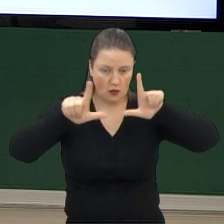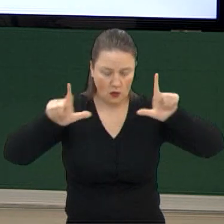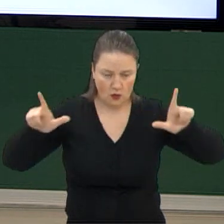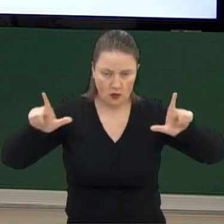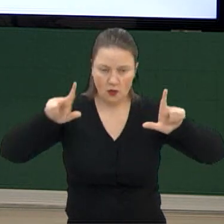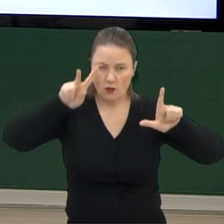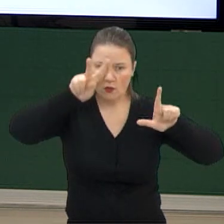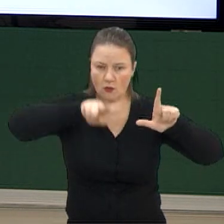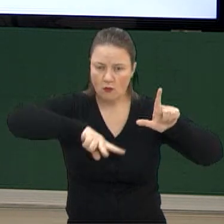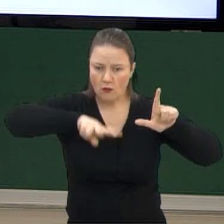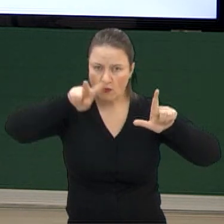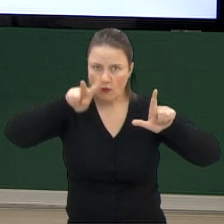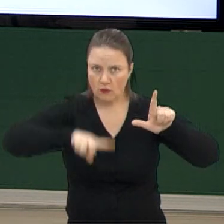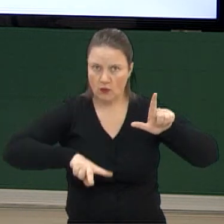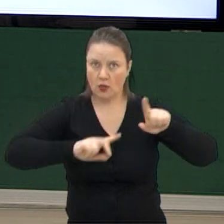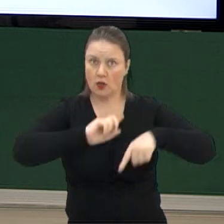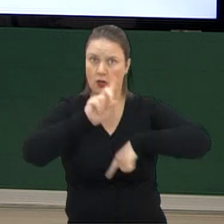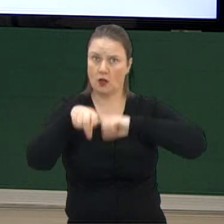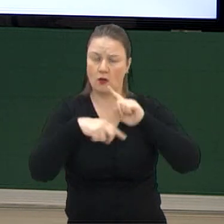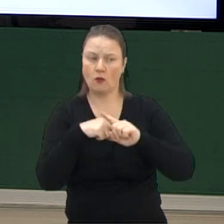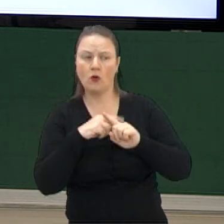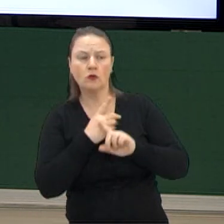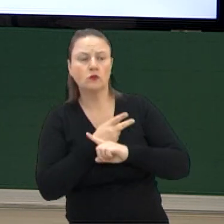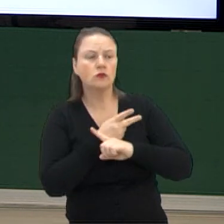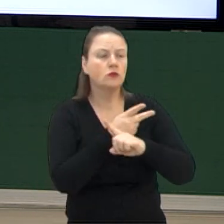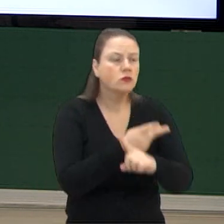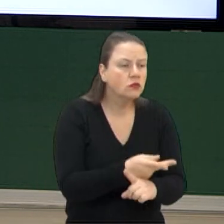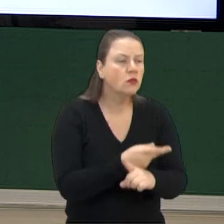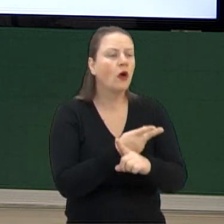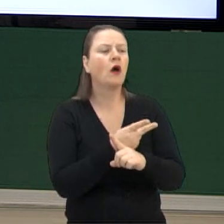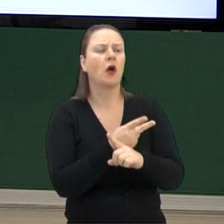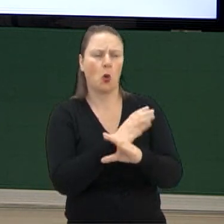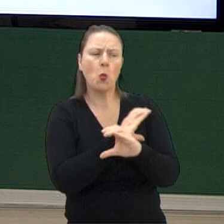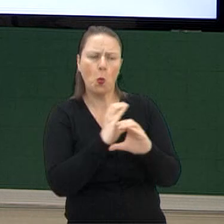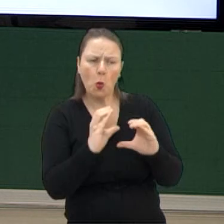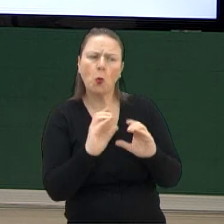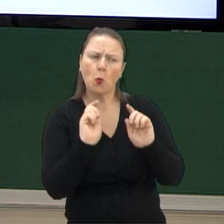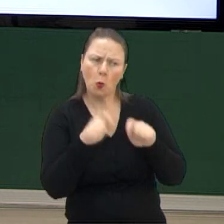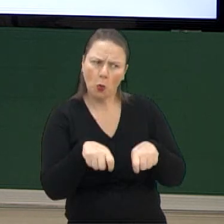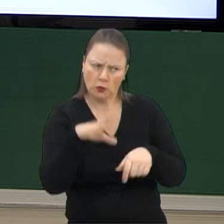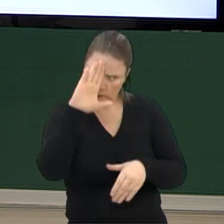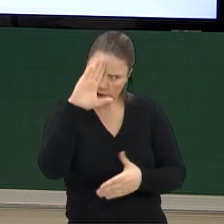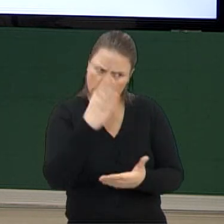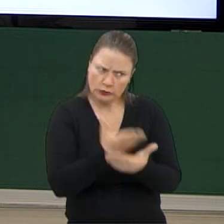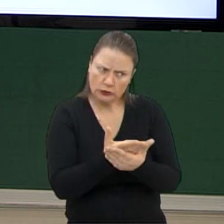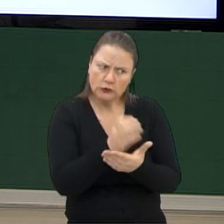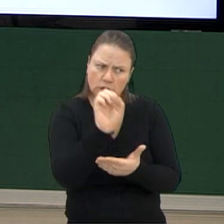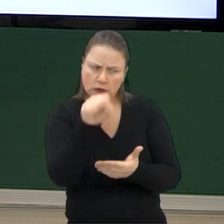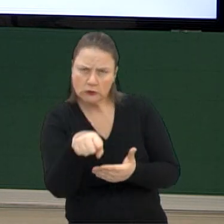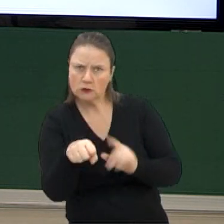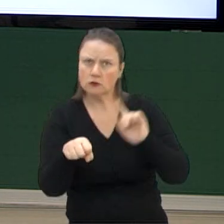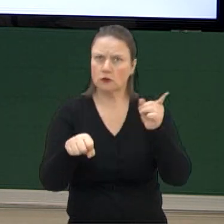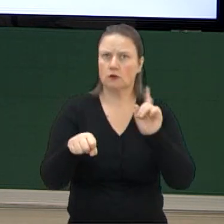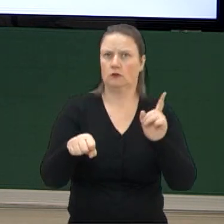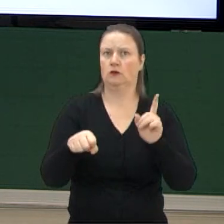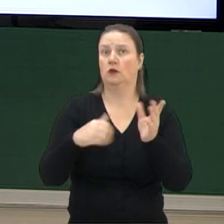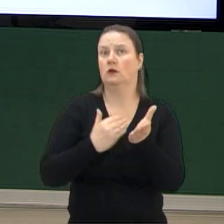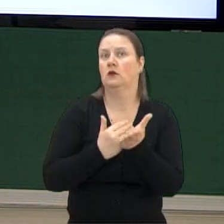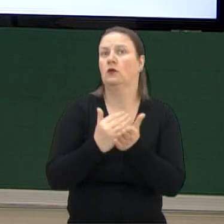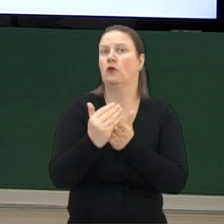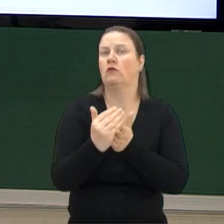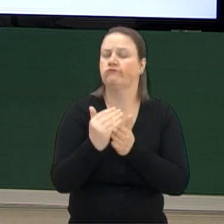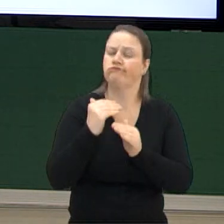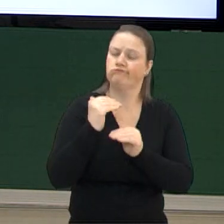você saiba se ele é confiável ou não. Analisar, comparar com outros, certo? É assim que a gente começa,